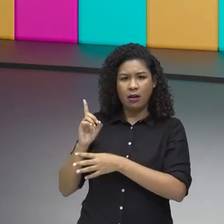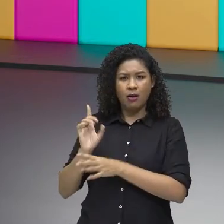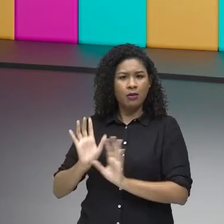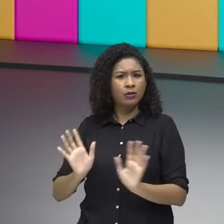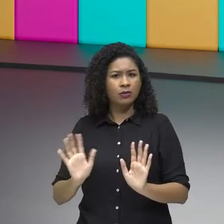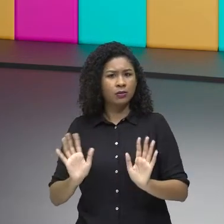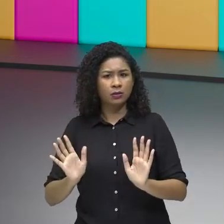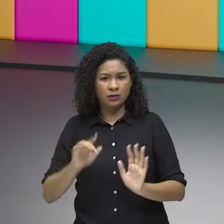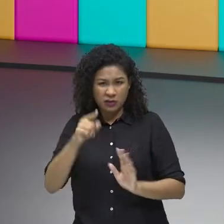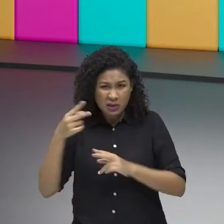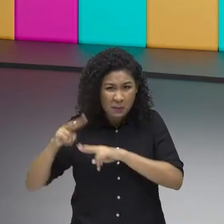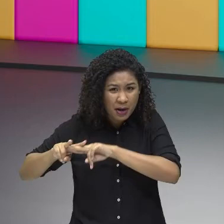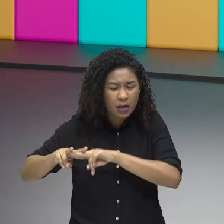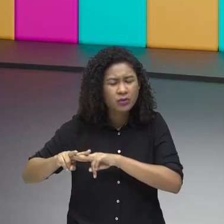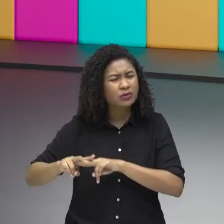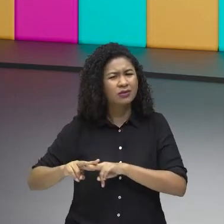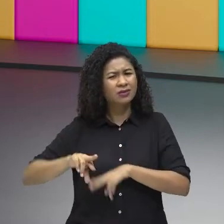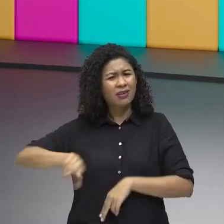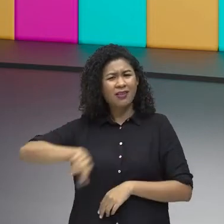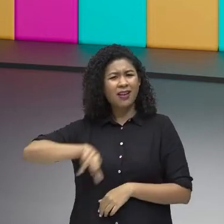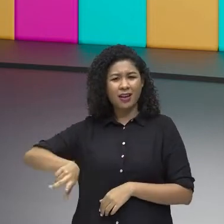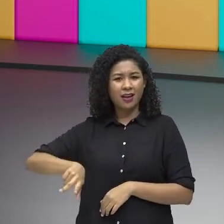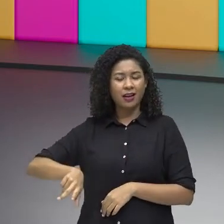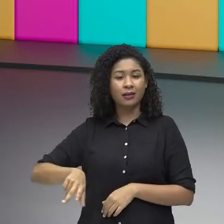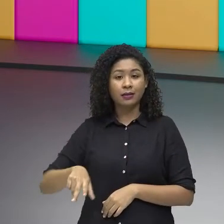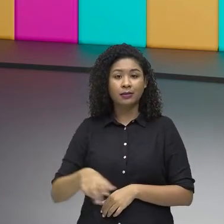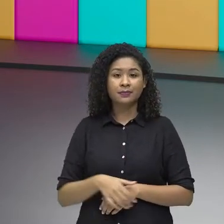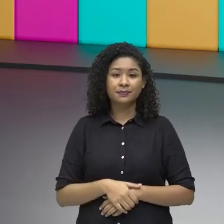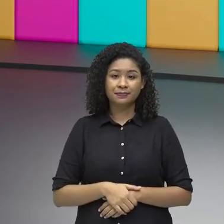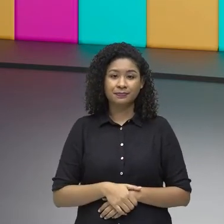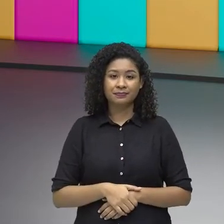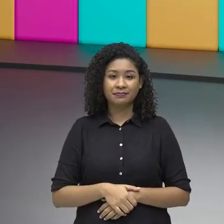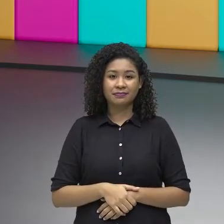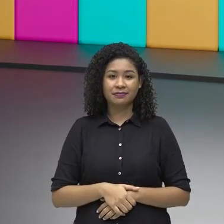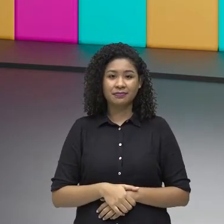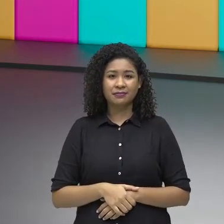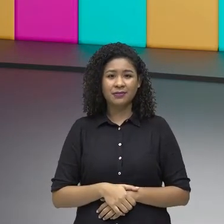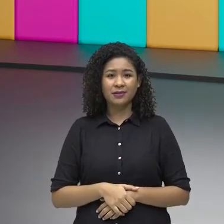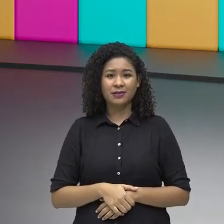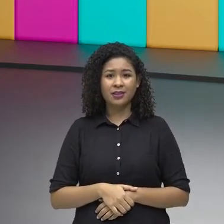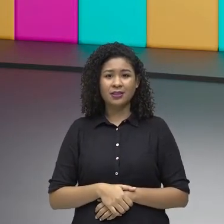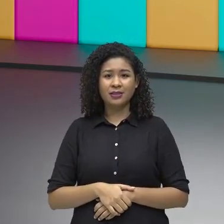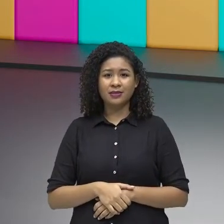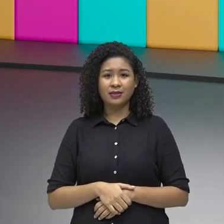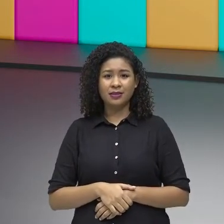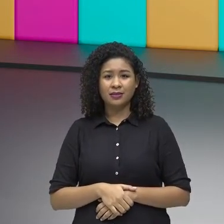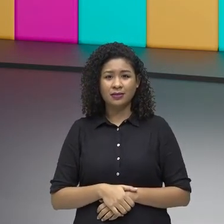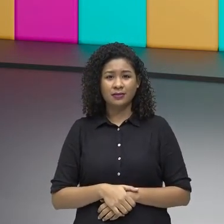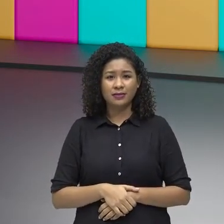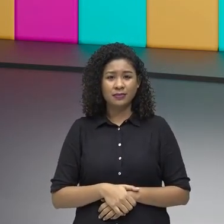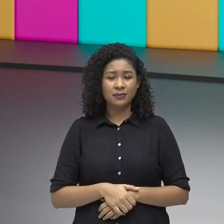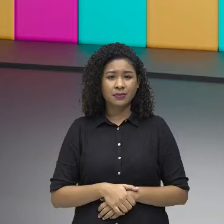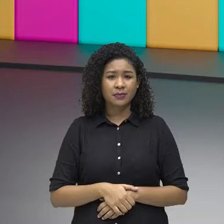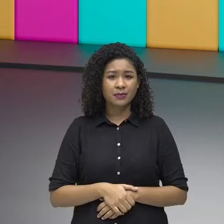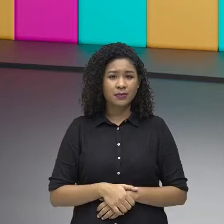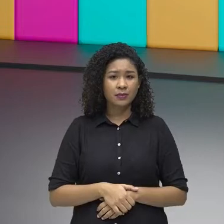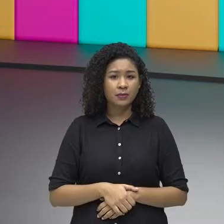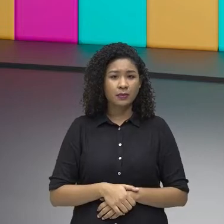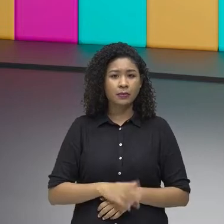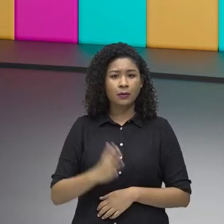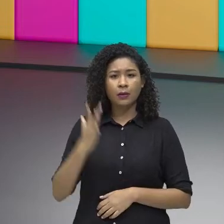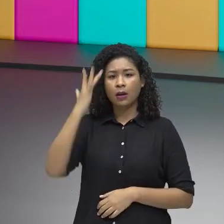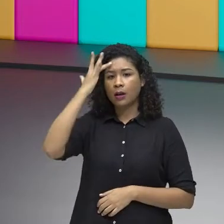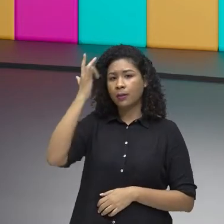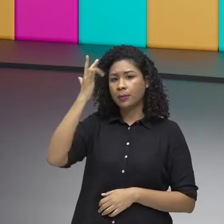Não, você não está preso lá, liberte-se disso, né? E busque um aprendizado daquilo que você vivenciou. A vida é possibilidade, né, Renata? Amanhã tudo pode